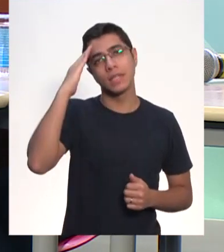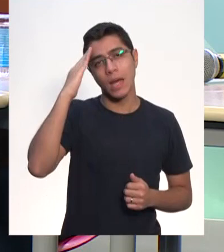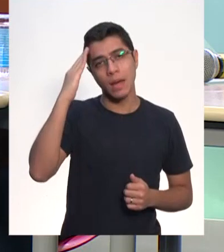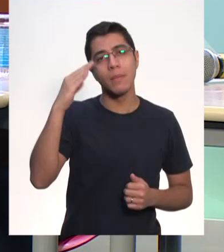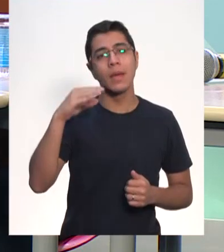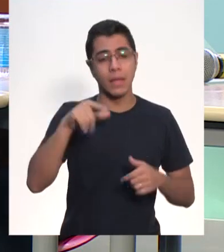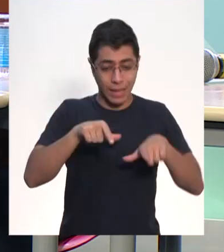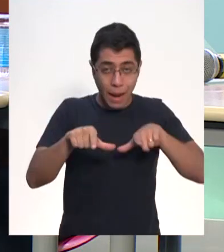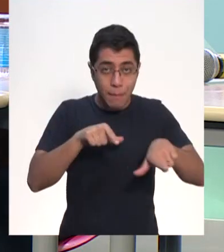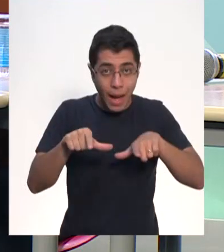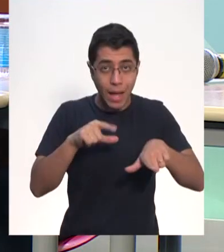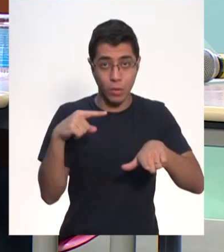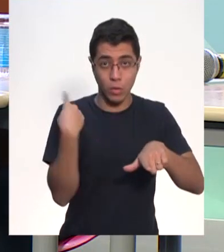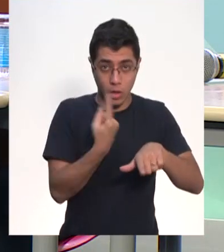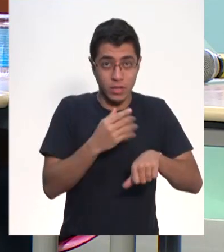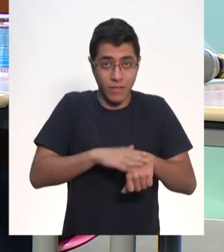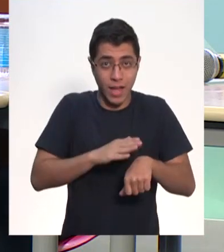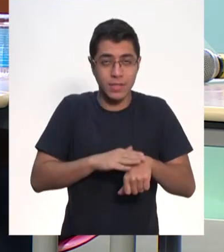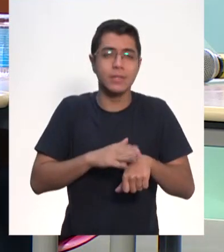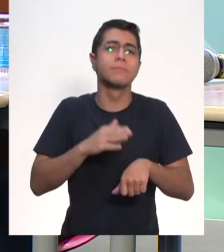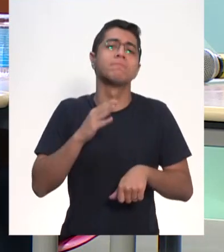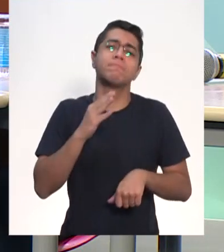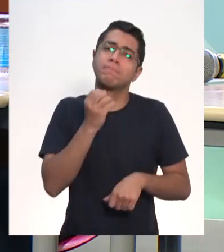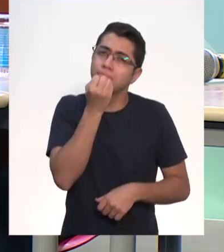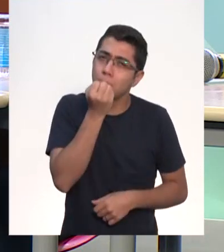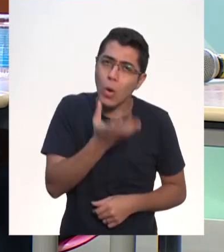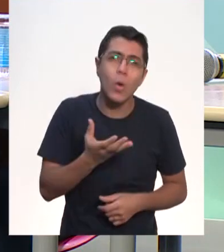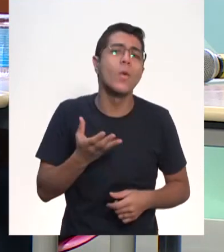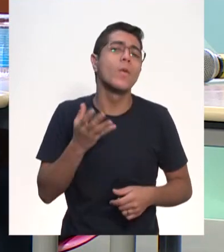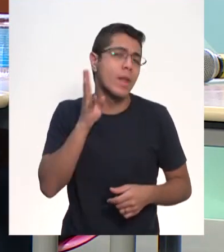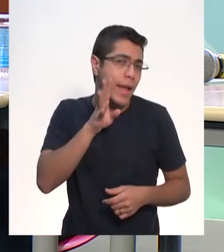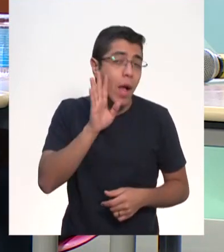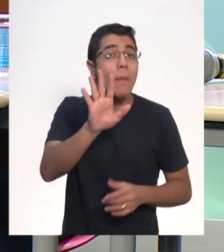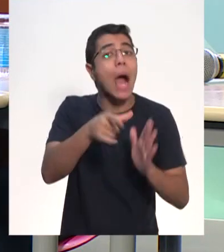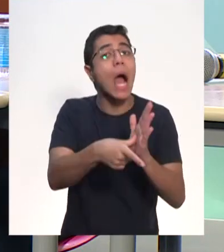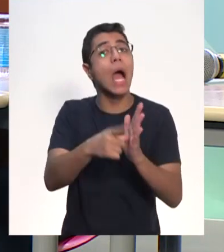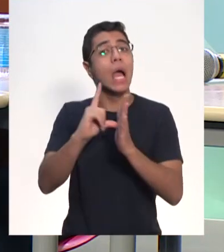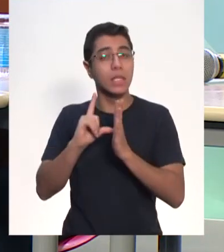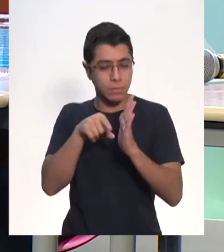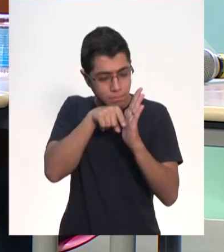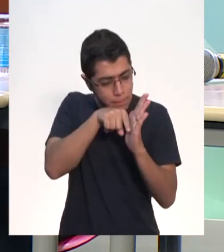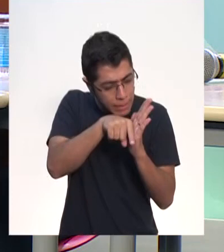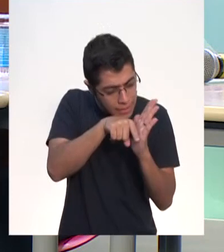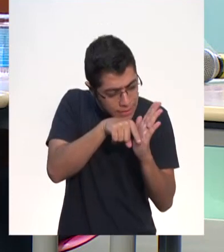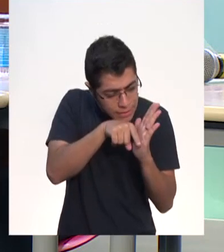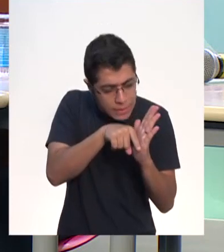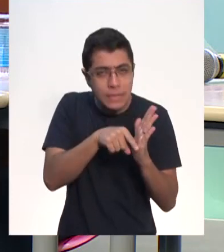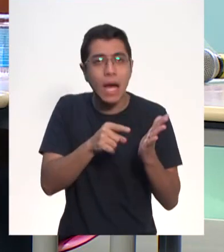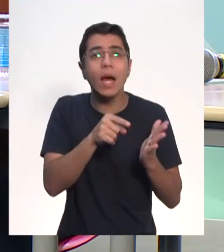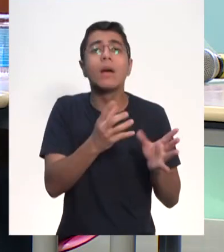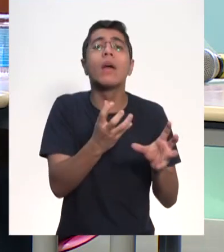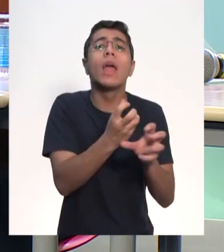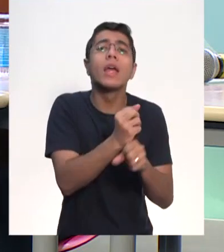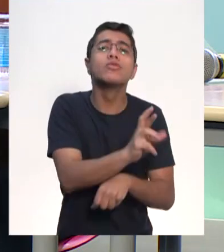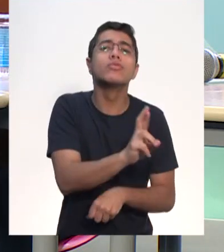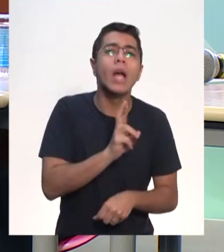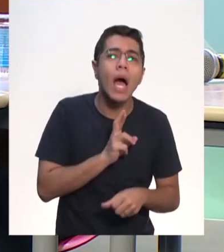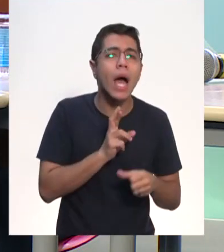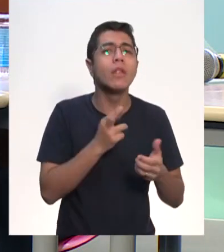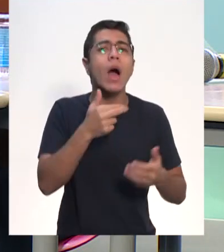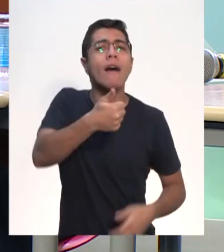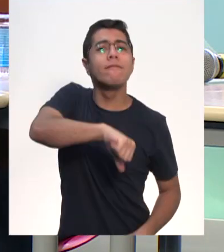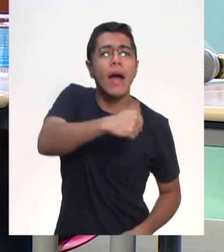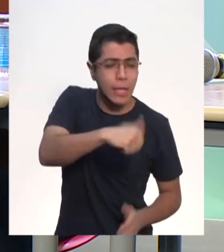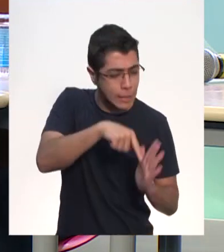evidências, pesquisas, resultados, avaliações de cursos, consultas, mas a